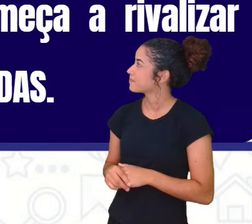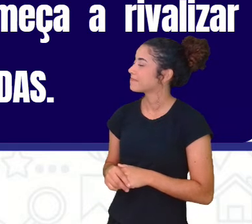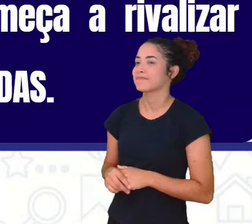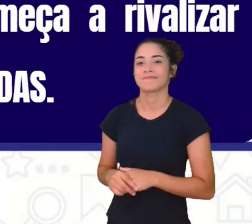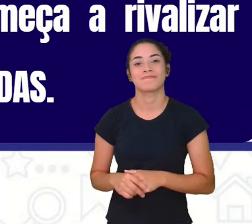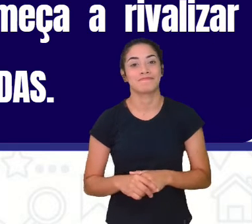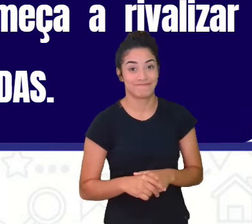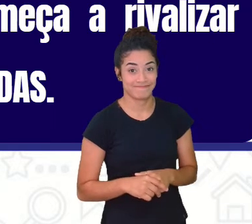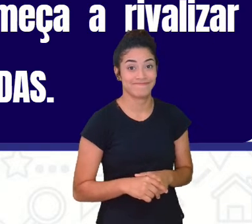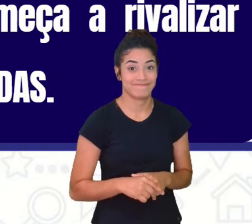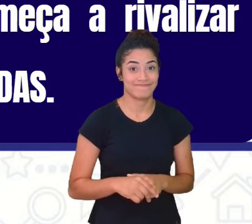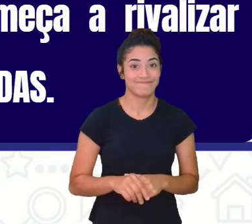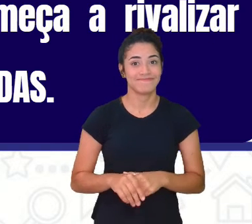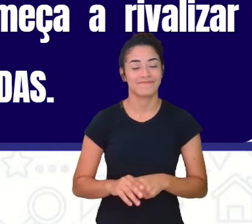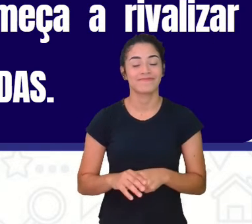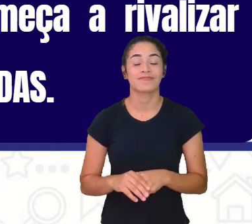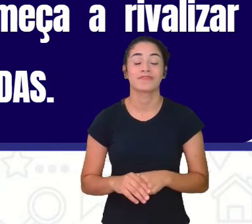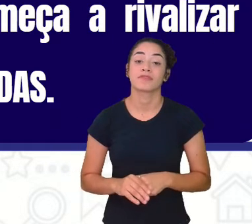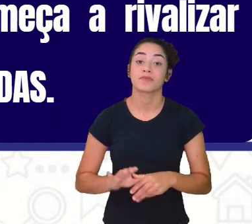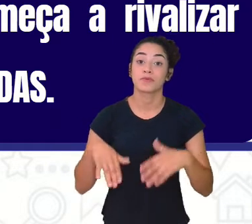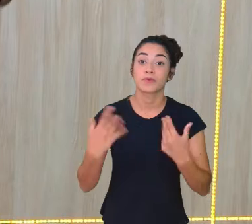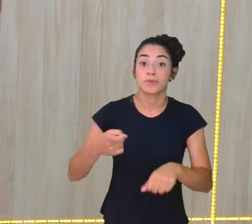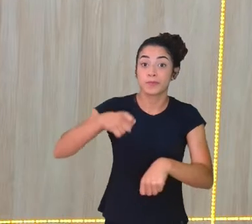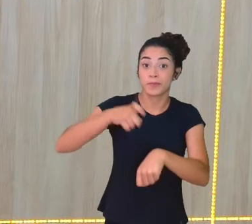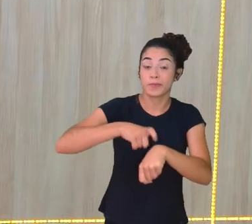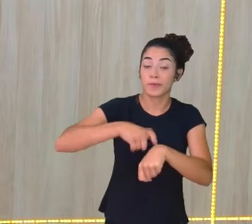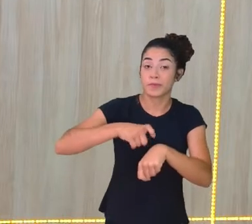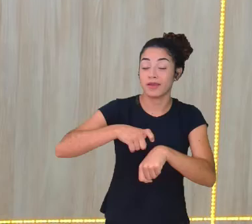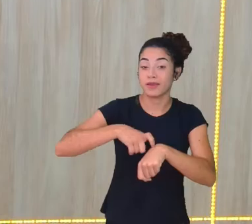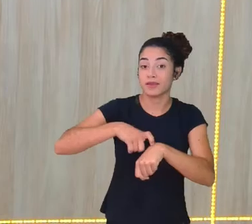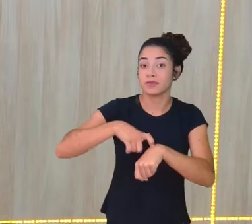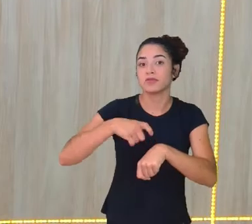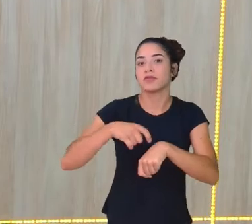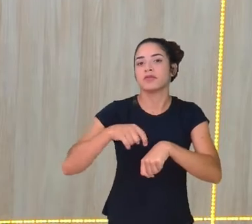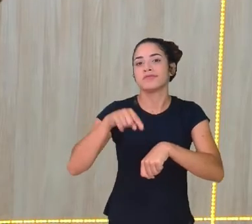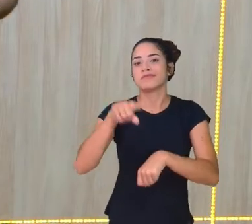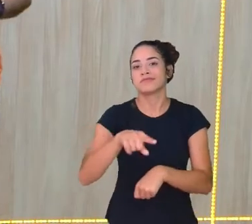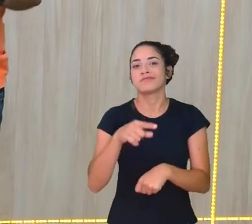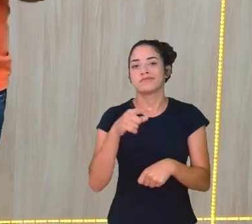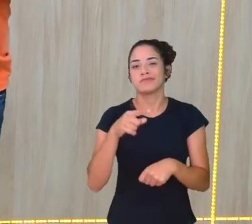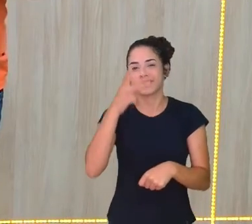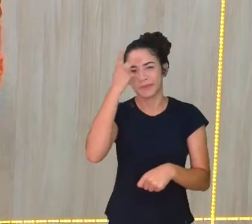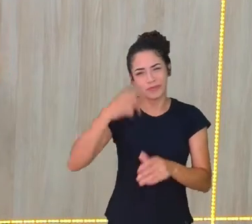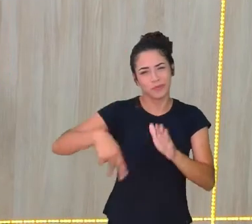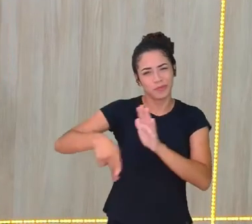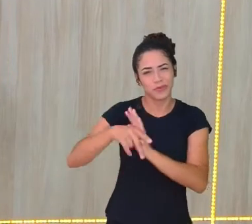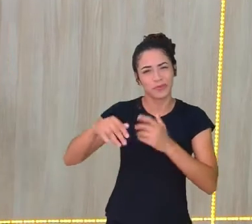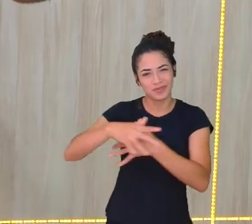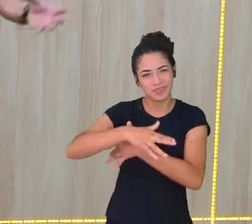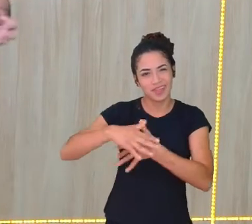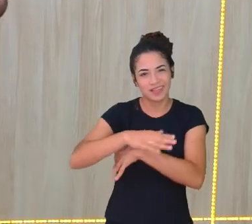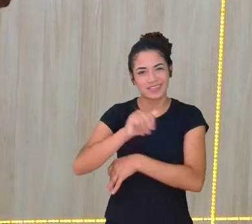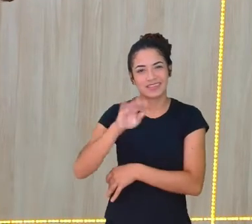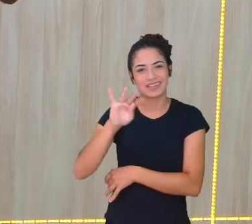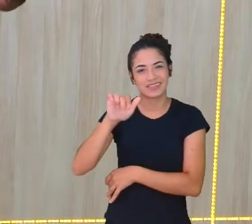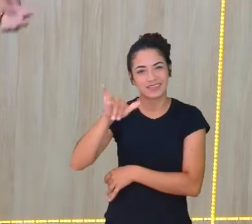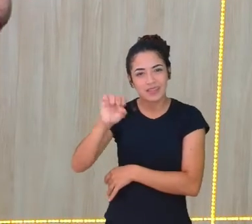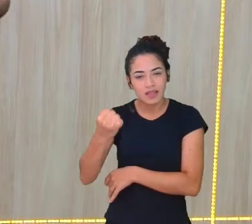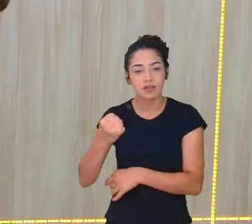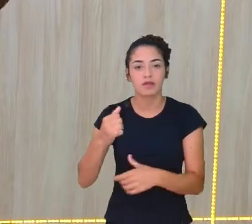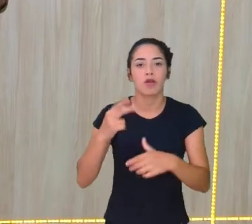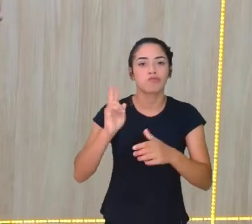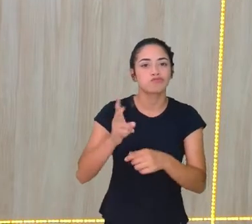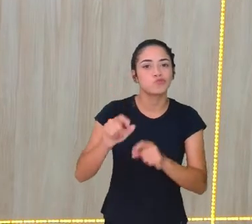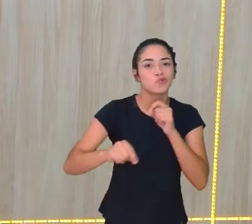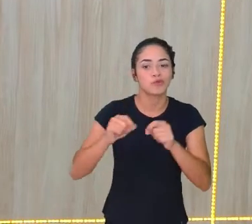metecos e escravos. Então, no momento em que os atenienses eles continuam, né, com seu processo